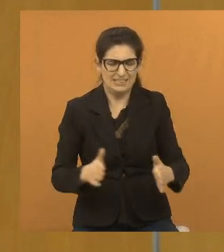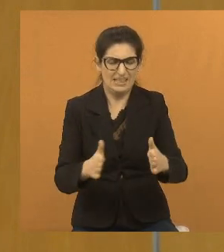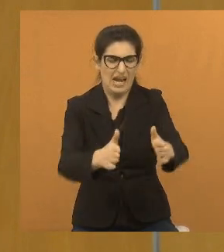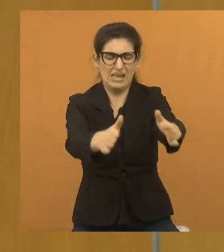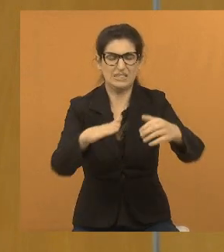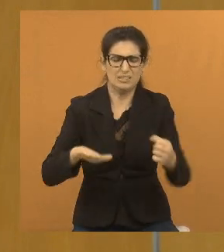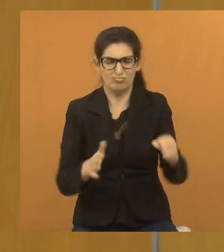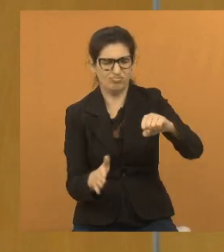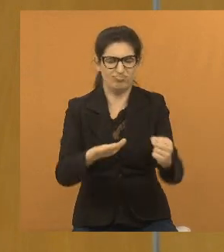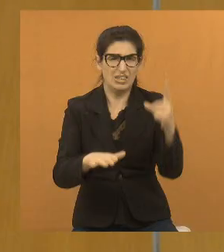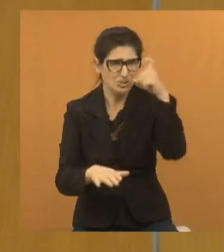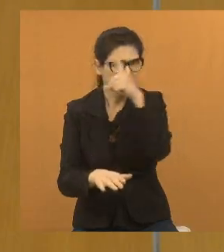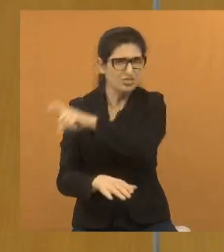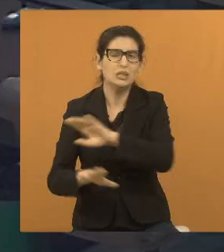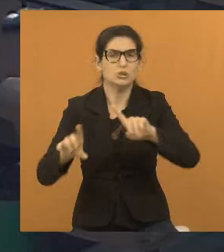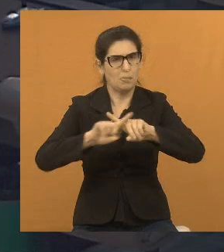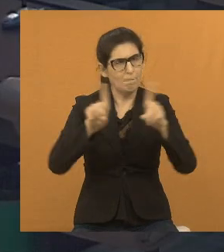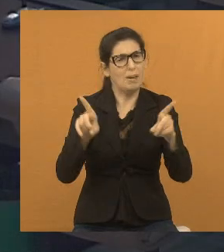acontecer em breve.